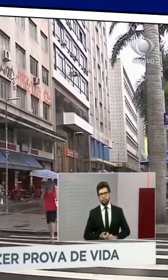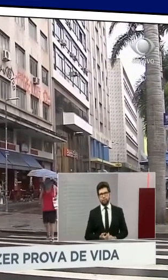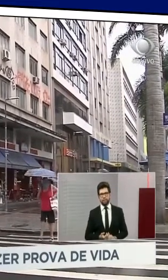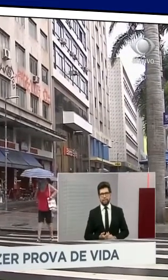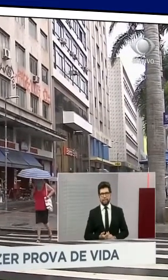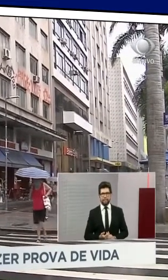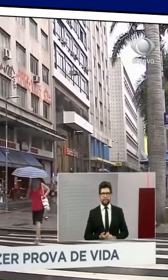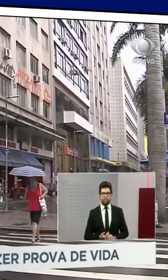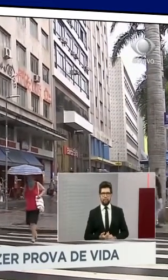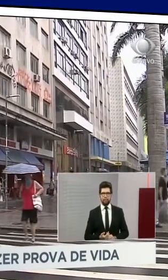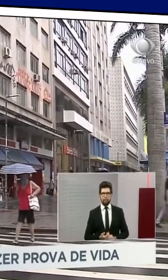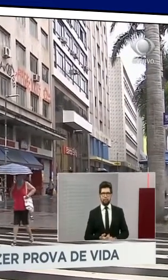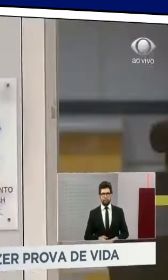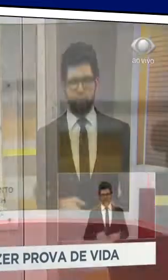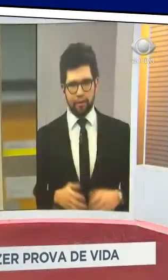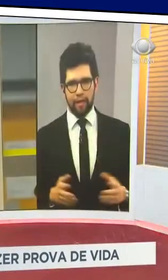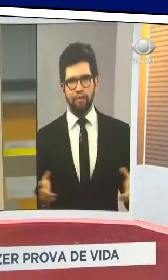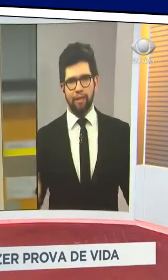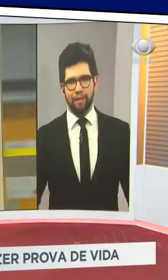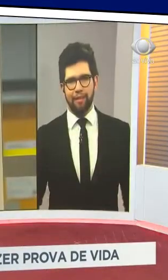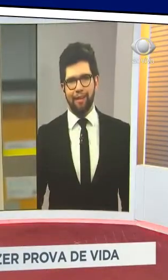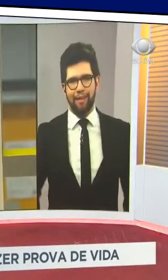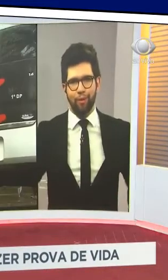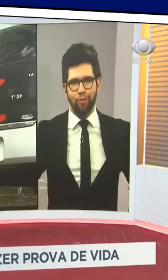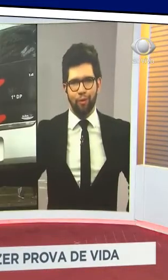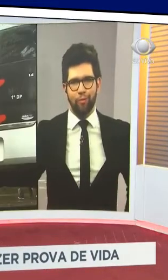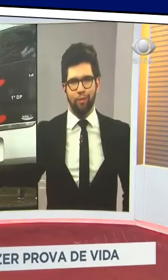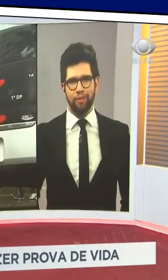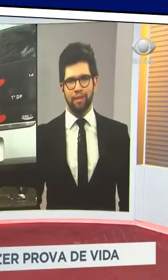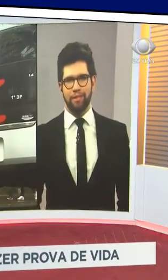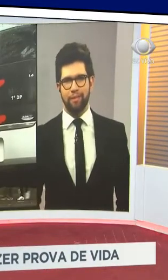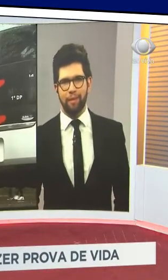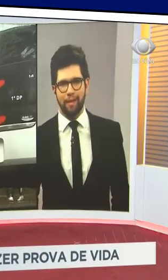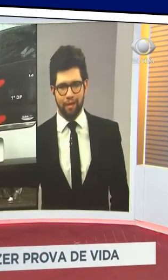confundiu a sabia que ele estava morto mas claro que isso é causou um rebuliço na gestão